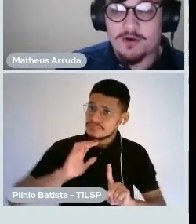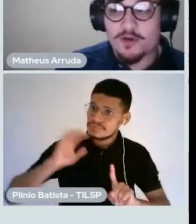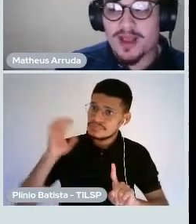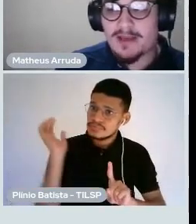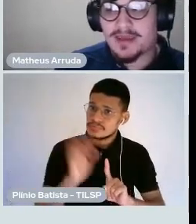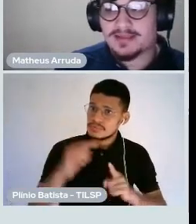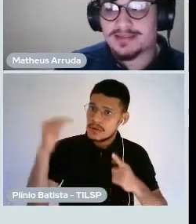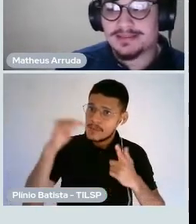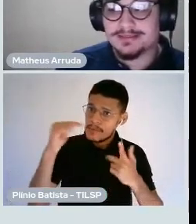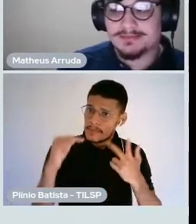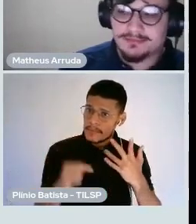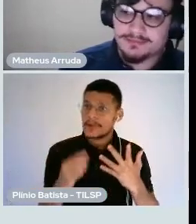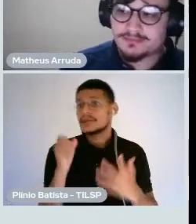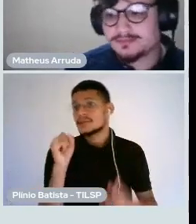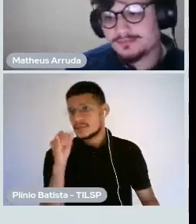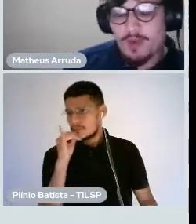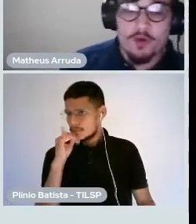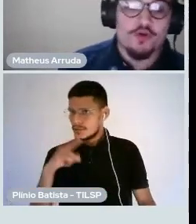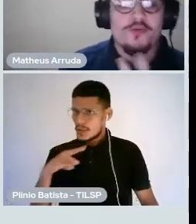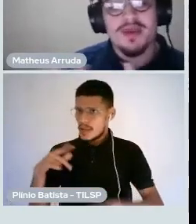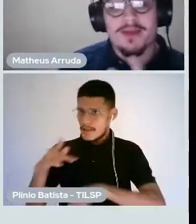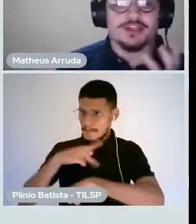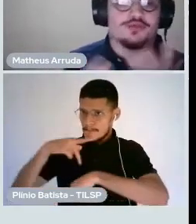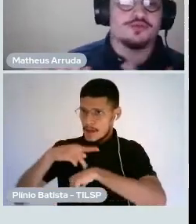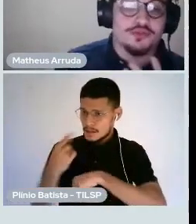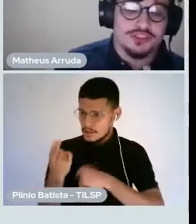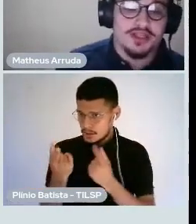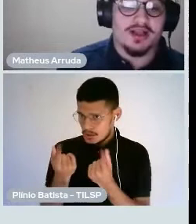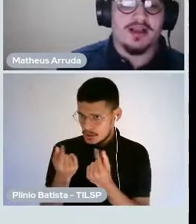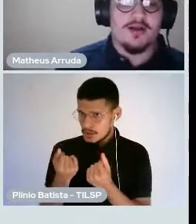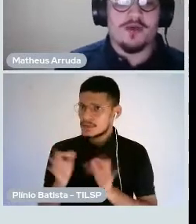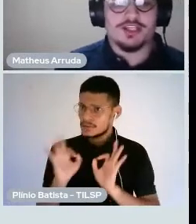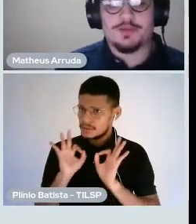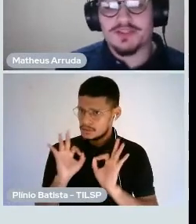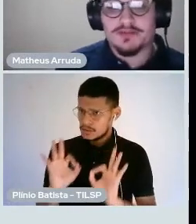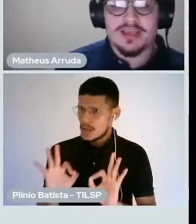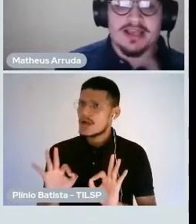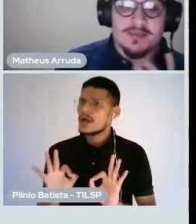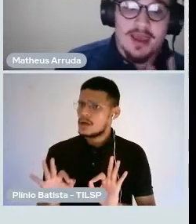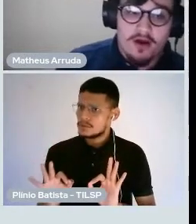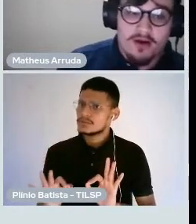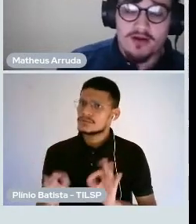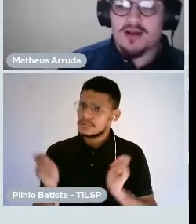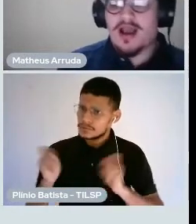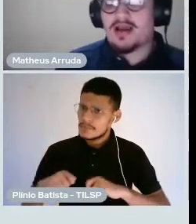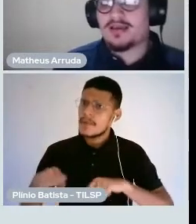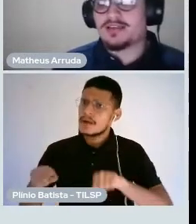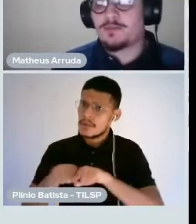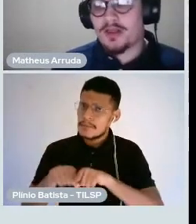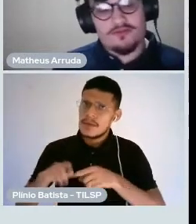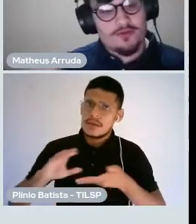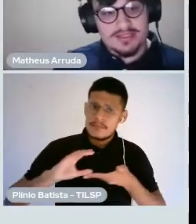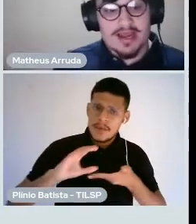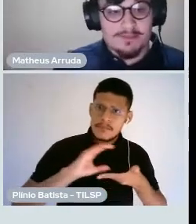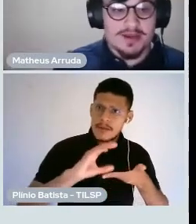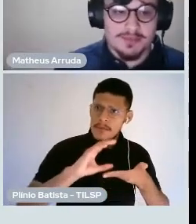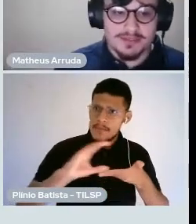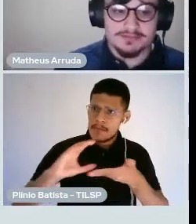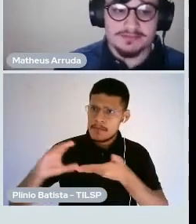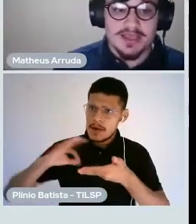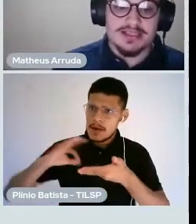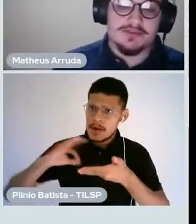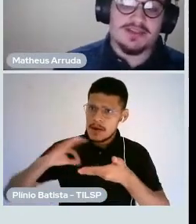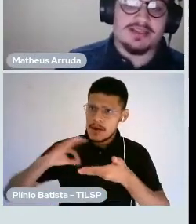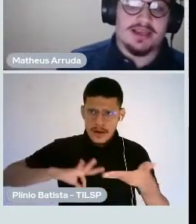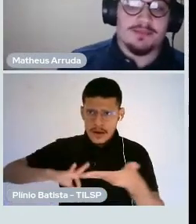um país economicamente, uma economia mais justa, uma distribuição de renda maior, isso pode influenciar na